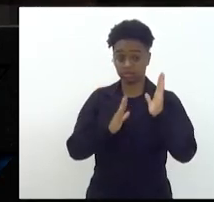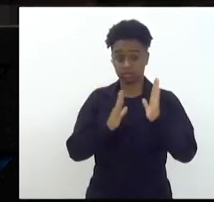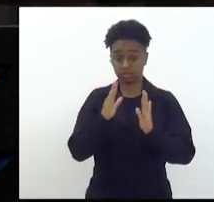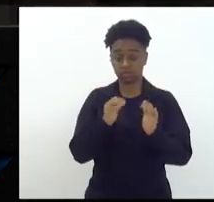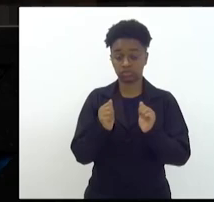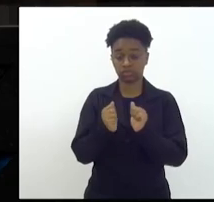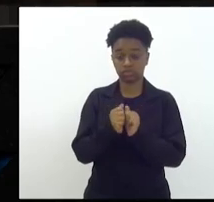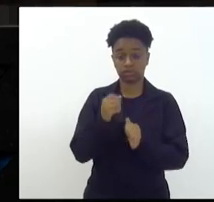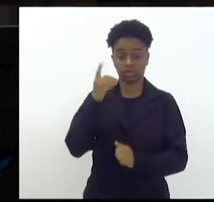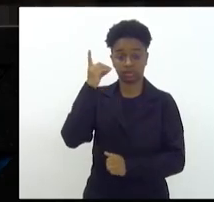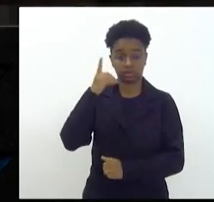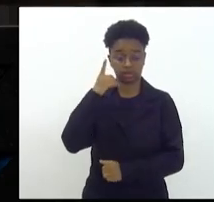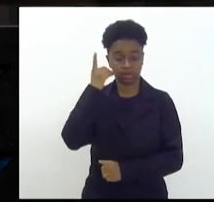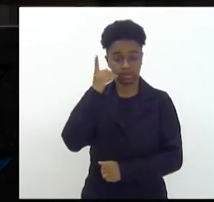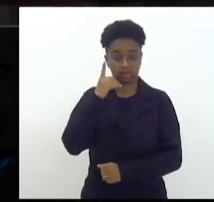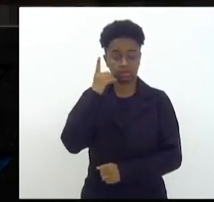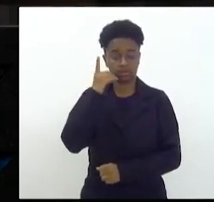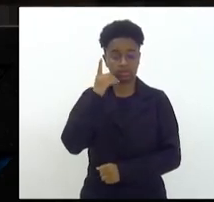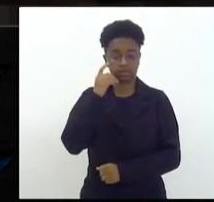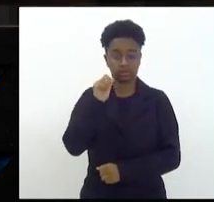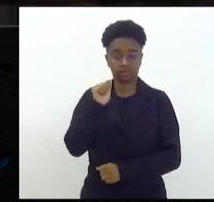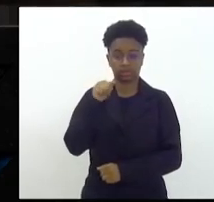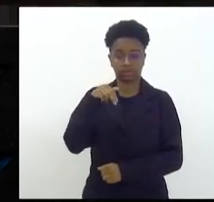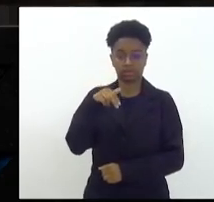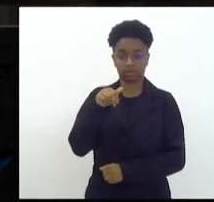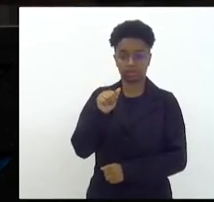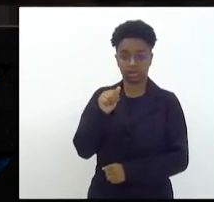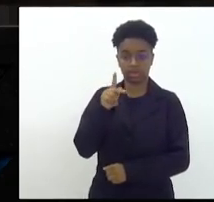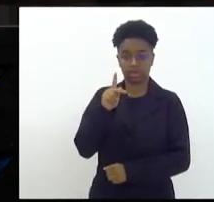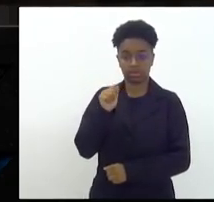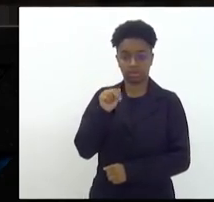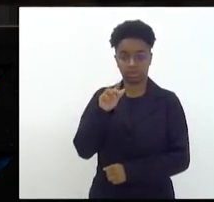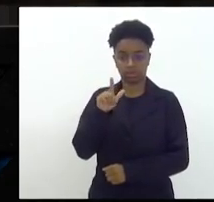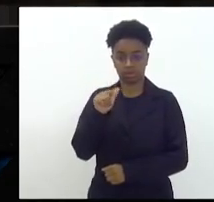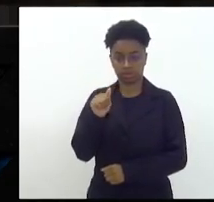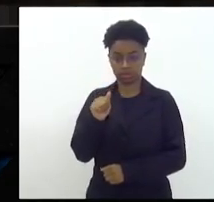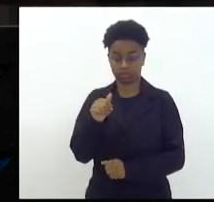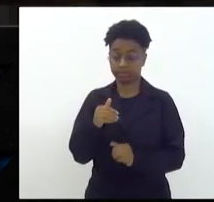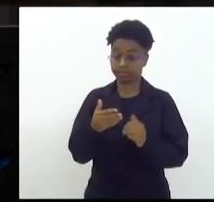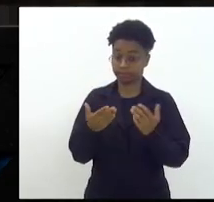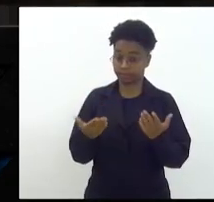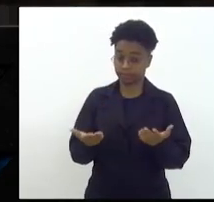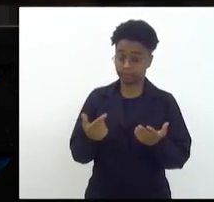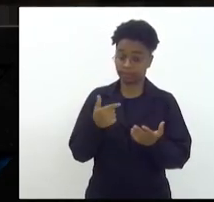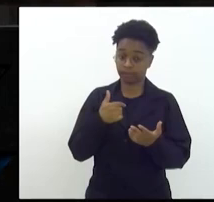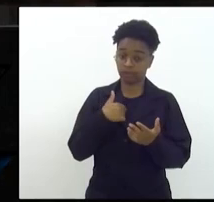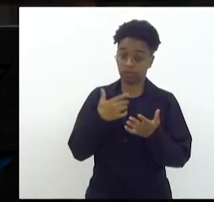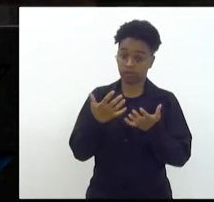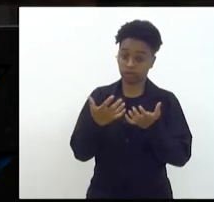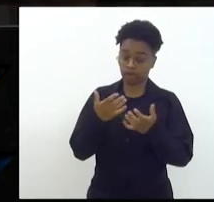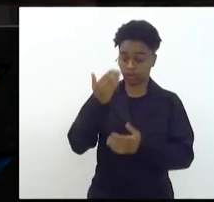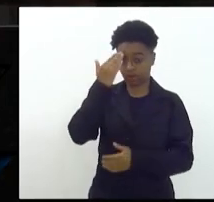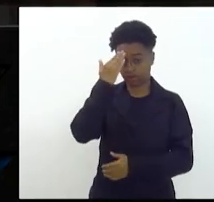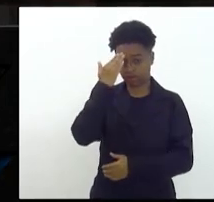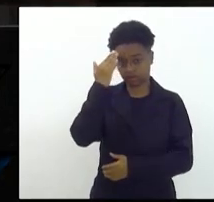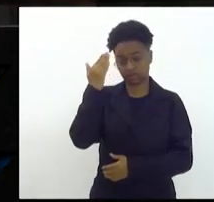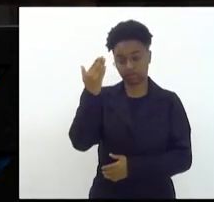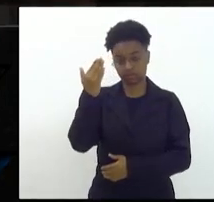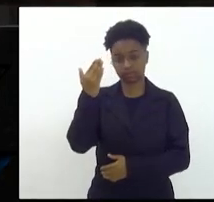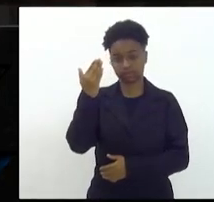deputada Ana Paula rushuan bem queria agradecer primeiramente